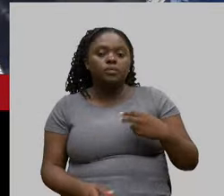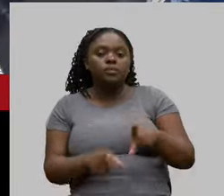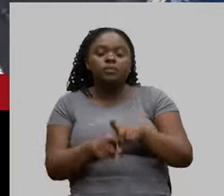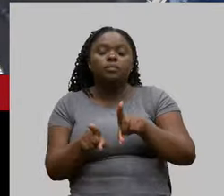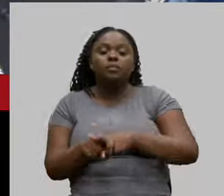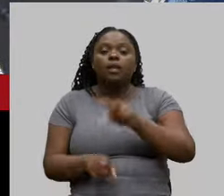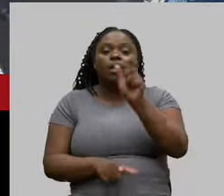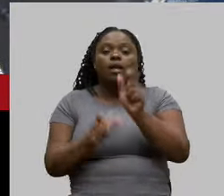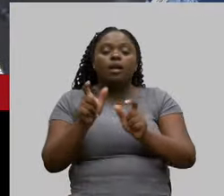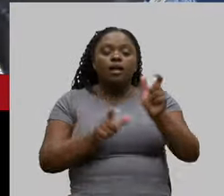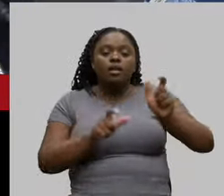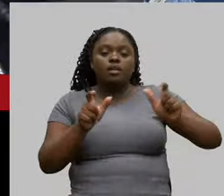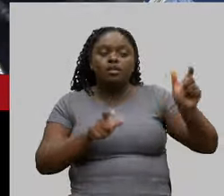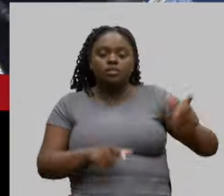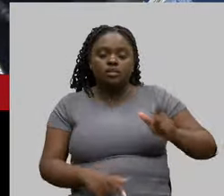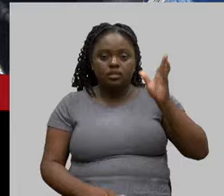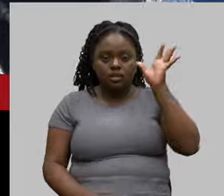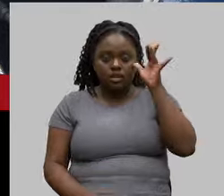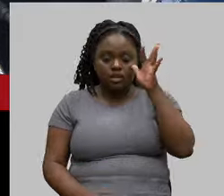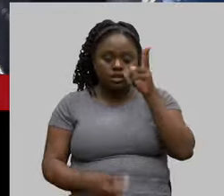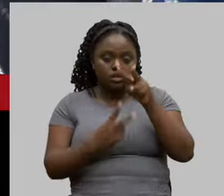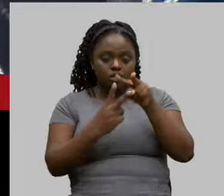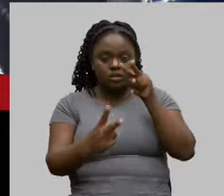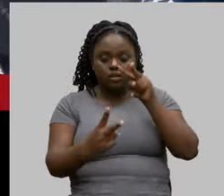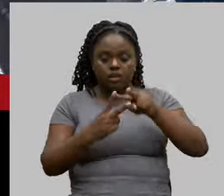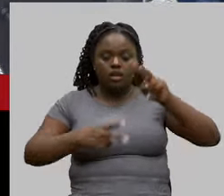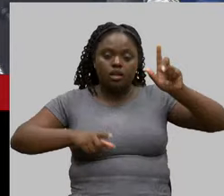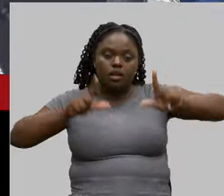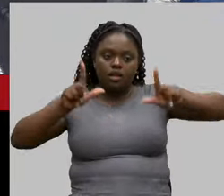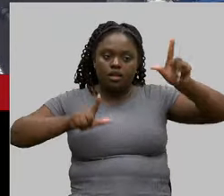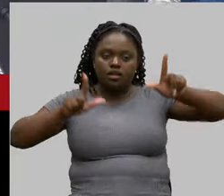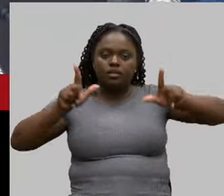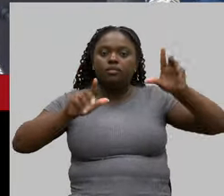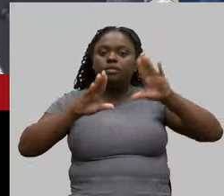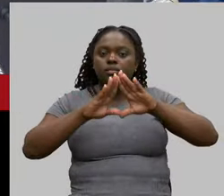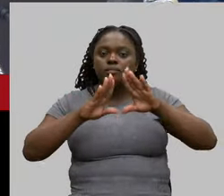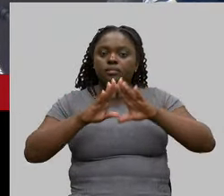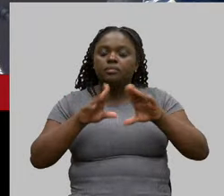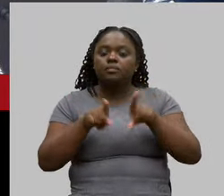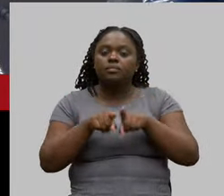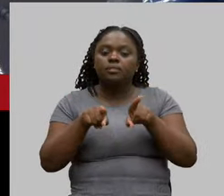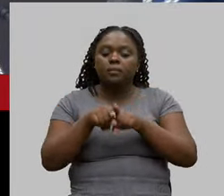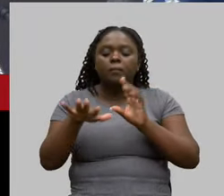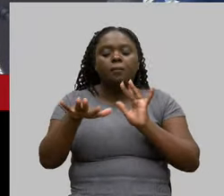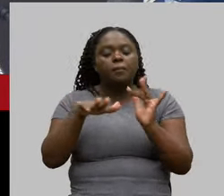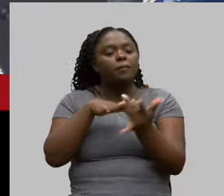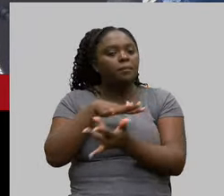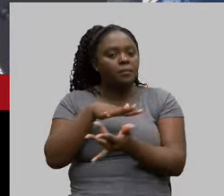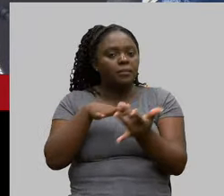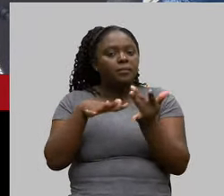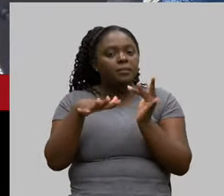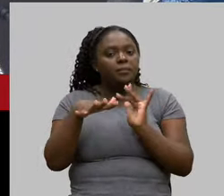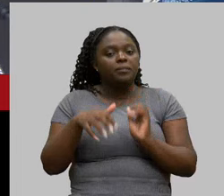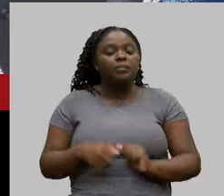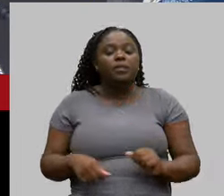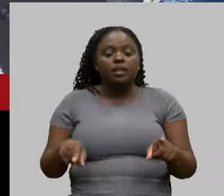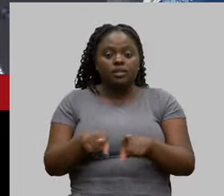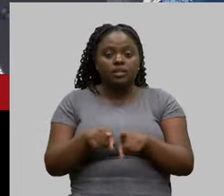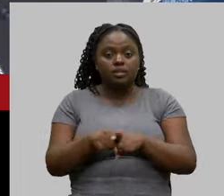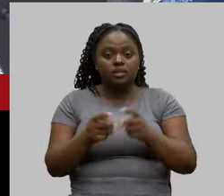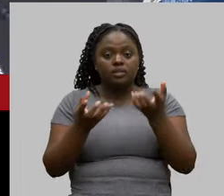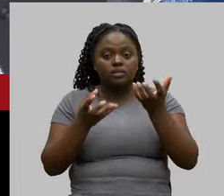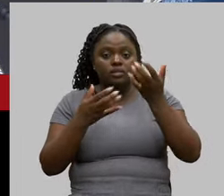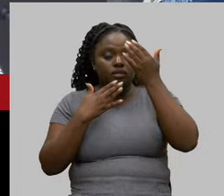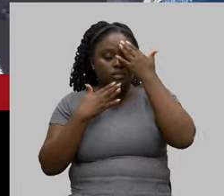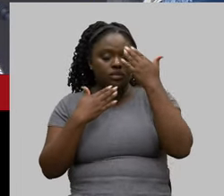espectadores que nos acompanham pela TV assembleia e pelas redes sociais também quero agradecer